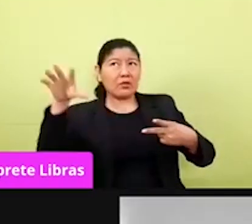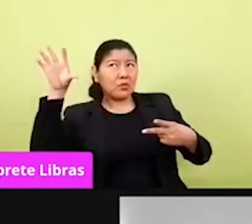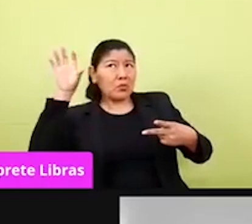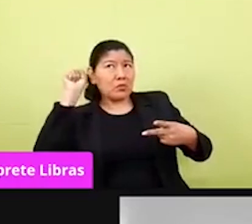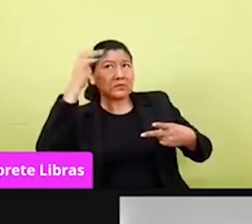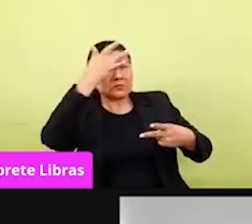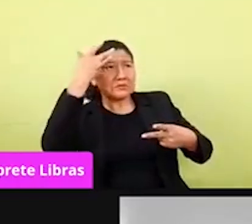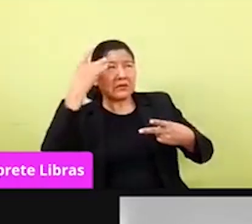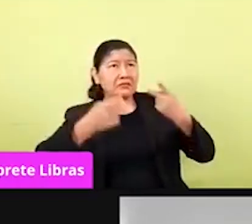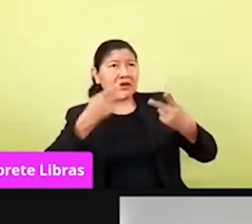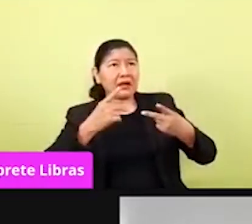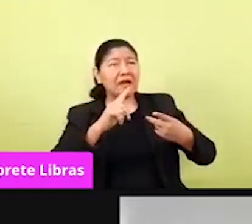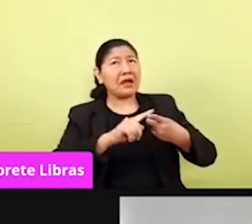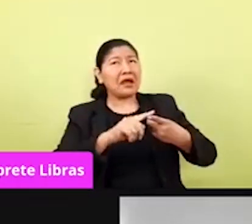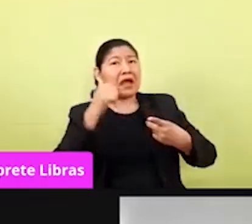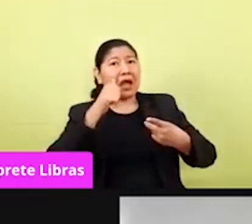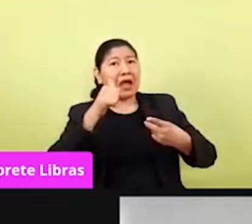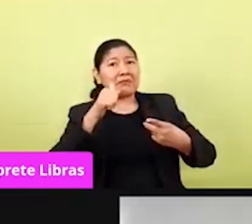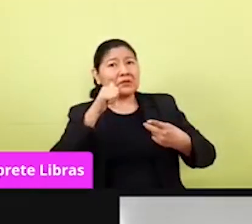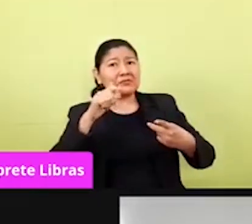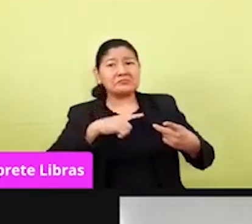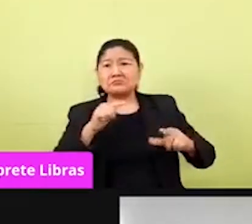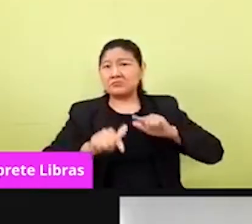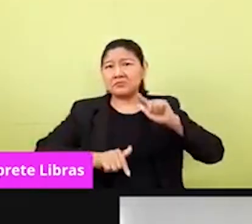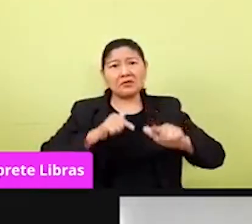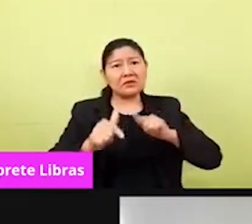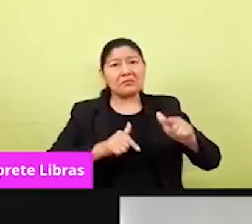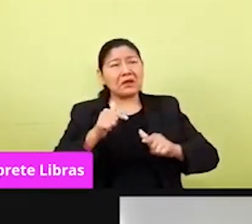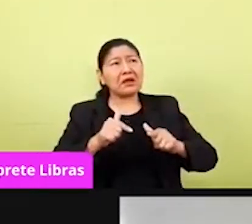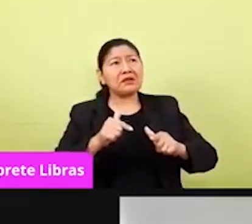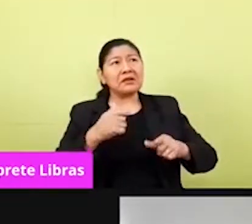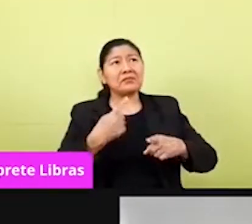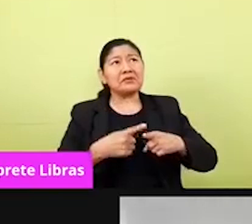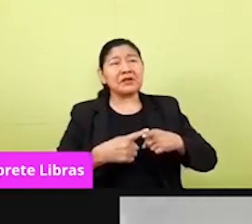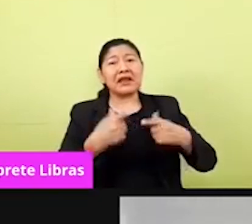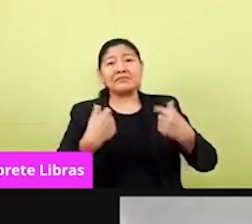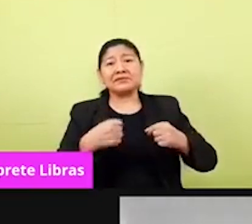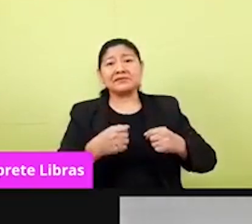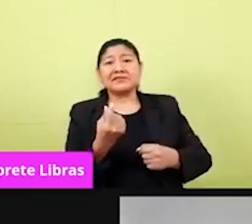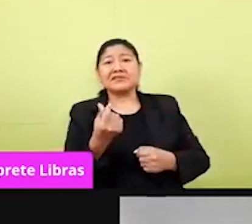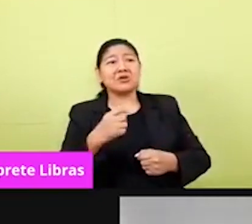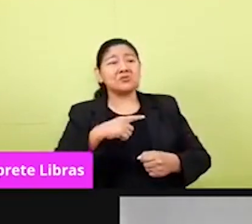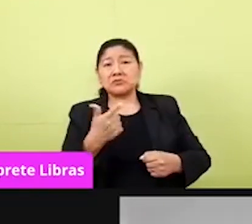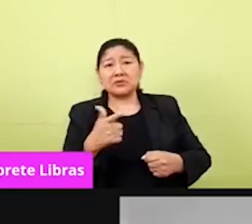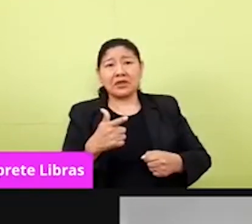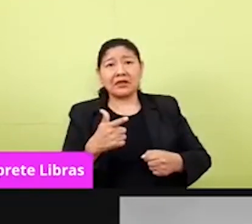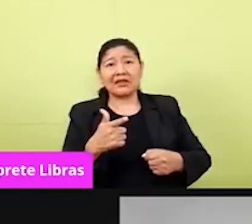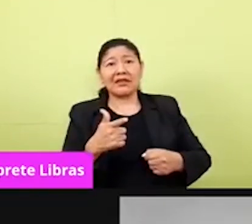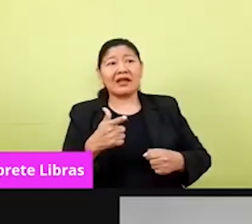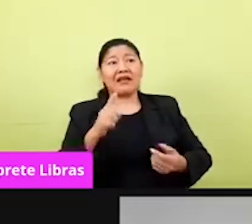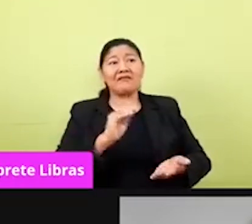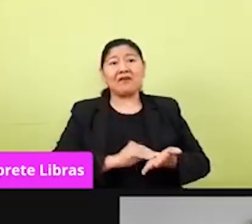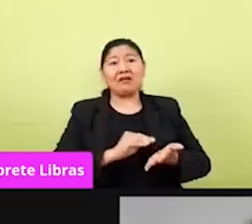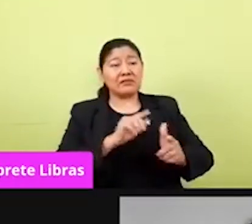assim, a mulher que depende, a maioria das mulheres sofrem violência porque dependem financeiramente. Existem muitos casos, sim,